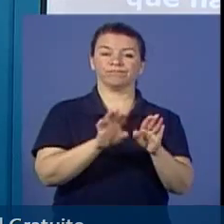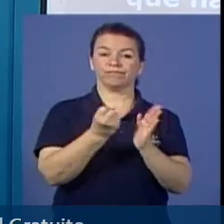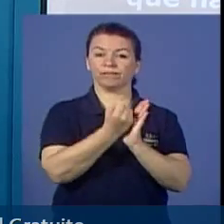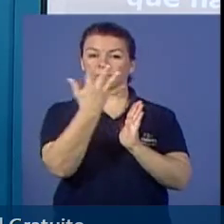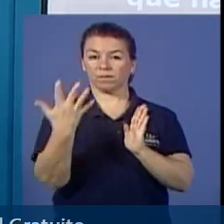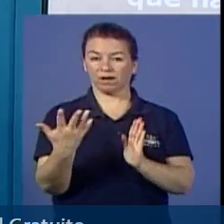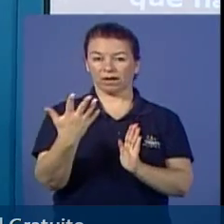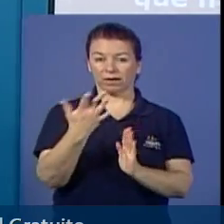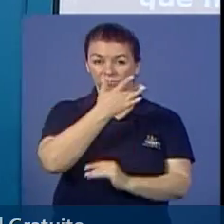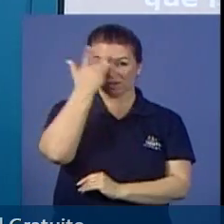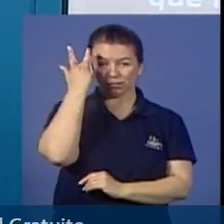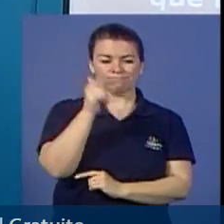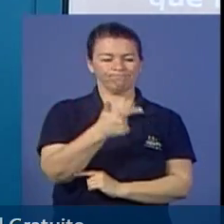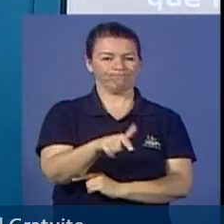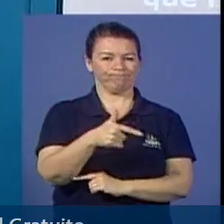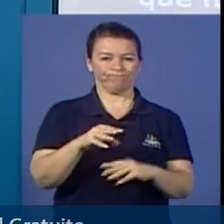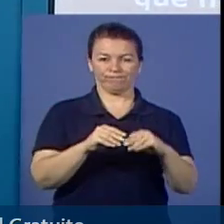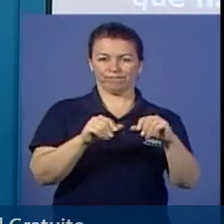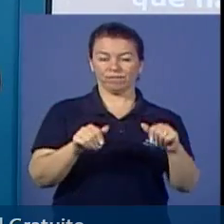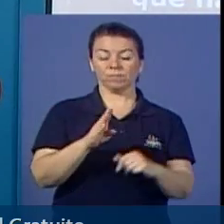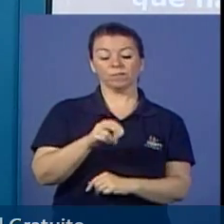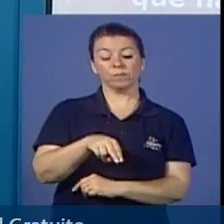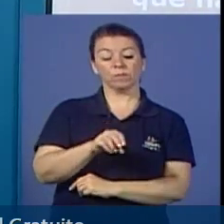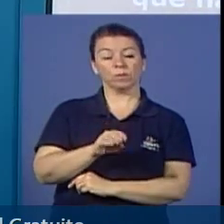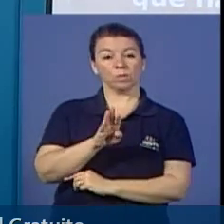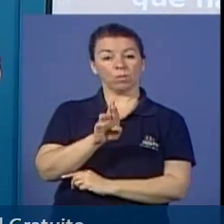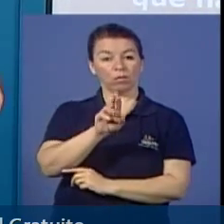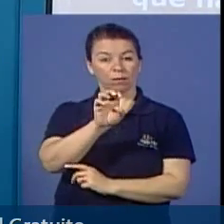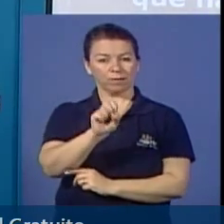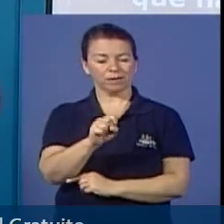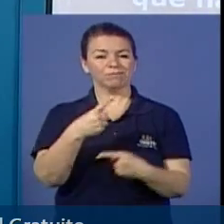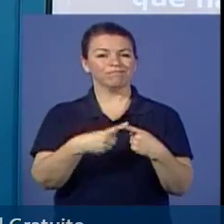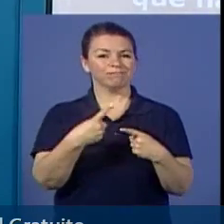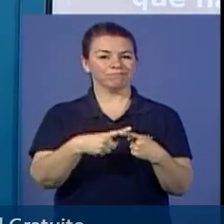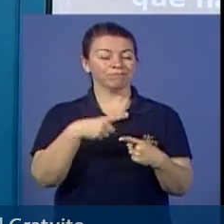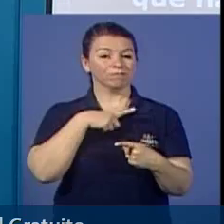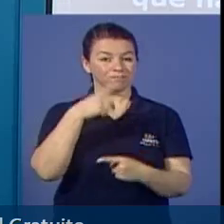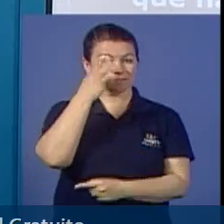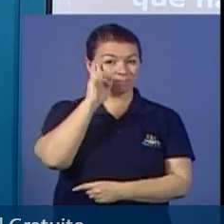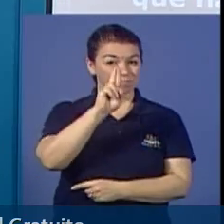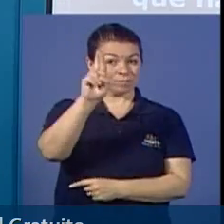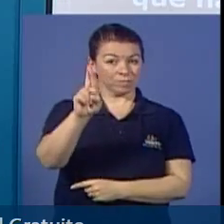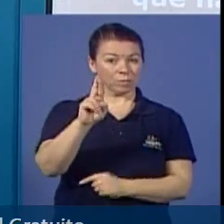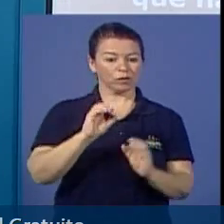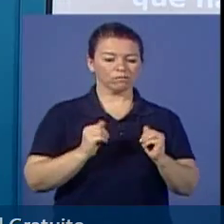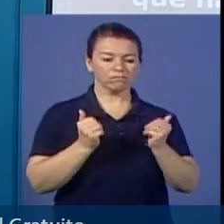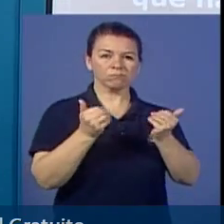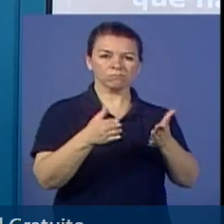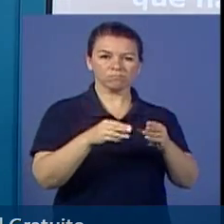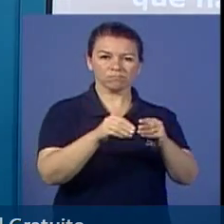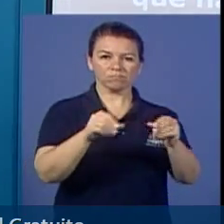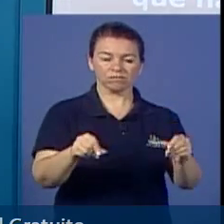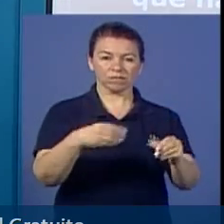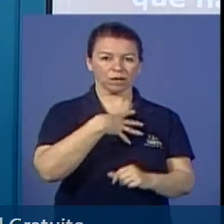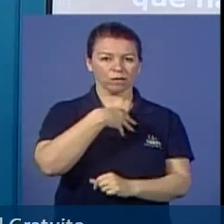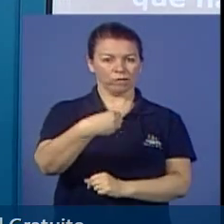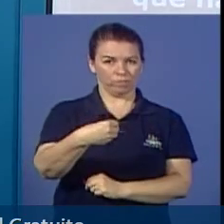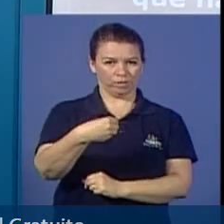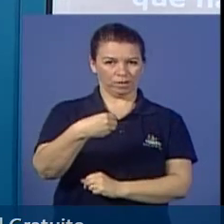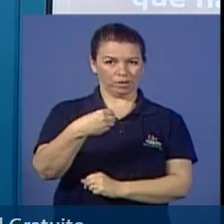já não tinham mais terras, porque lembre-se, a partir de um determinado momento, o senhor feudal só dava terras ao filho mais velho,